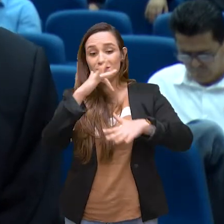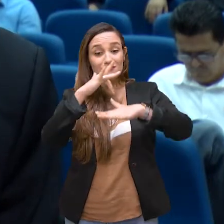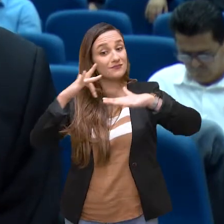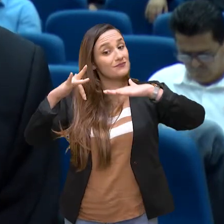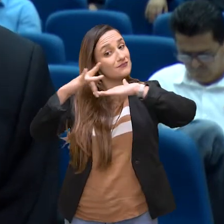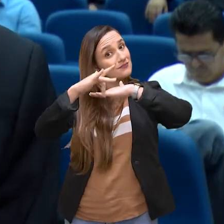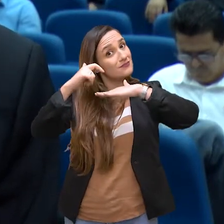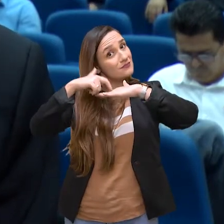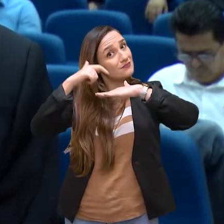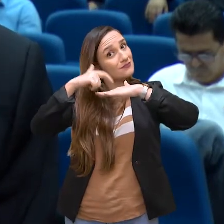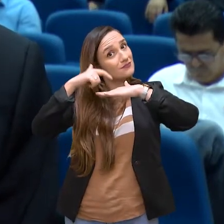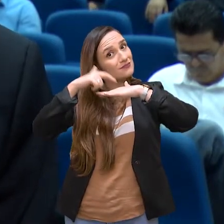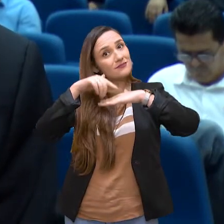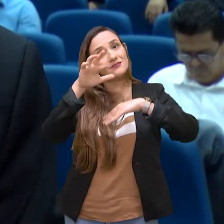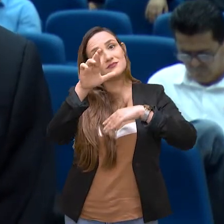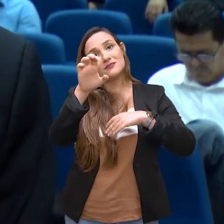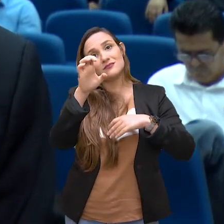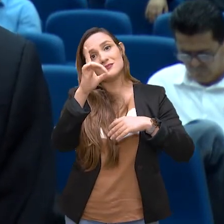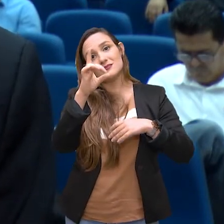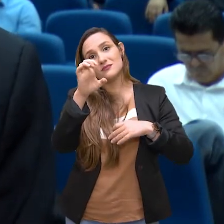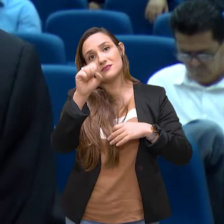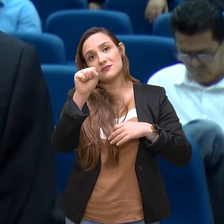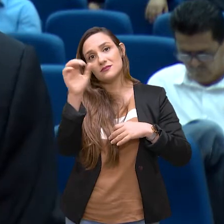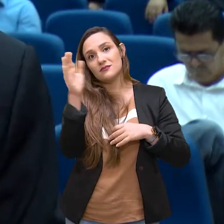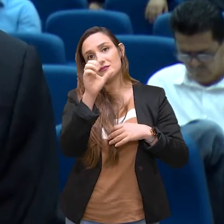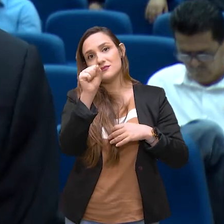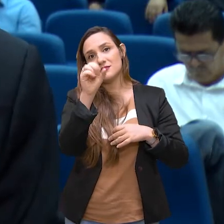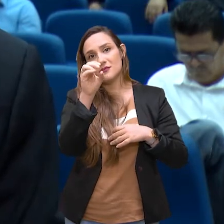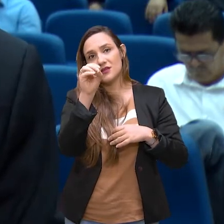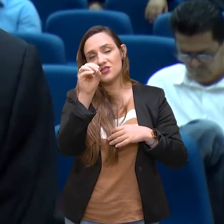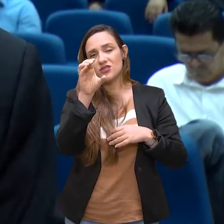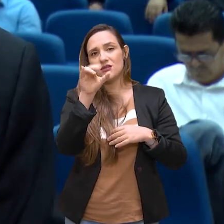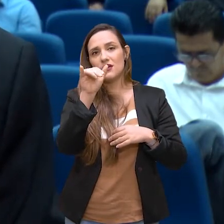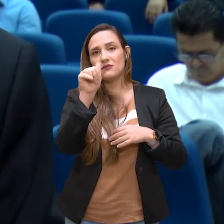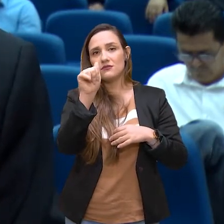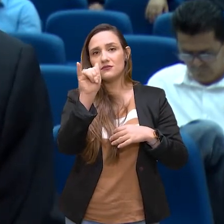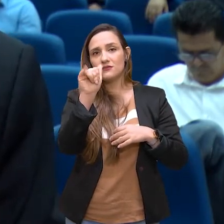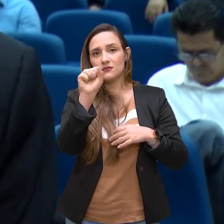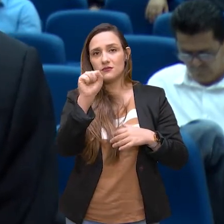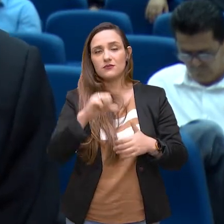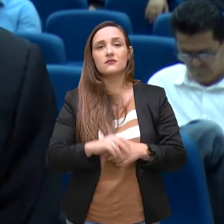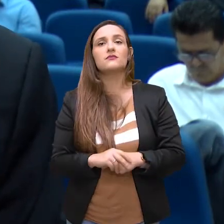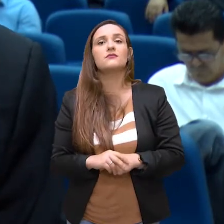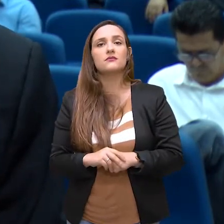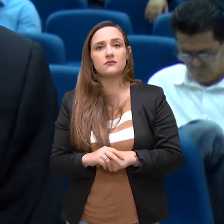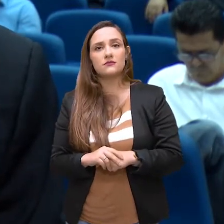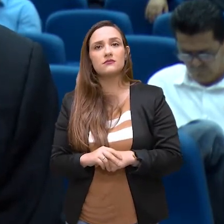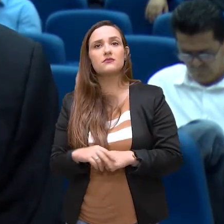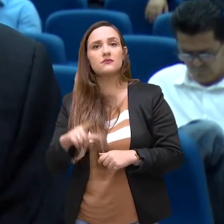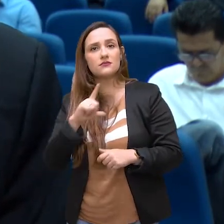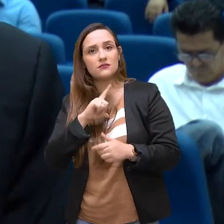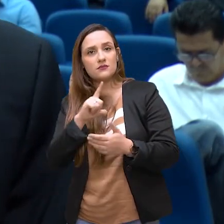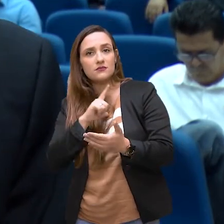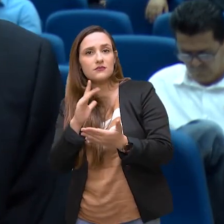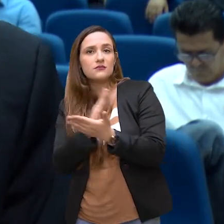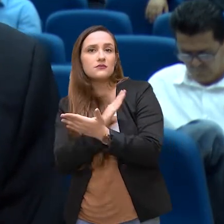redes sociais. A Justiça Eleitoral tem se preocupado bastante, tem enfrentado bastante esse tipo de